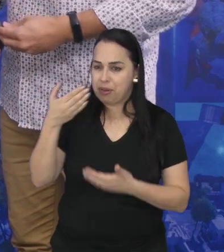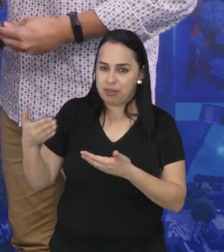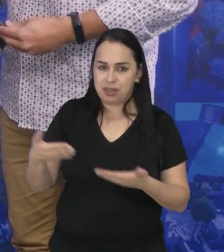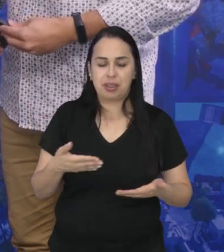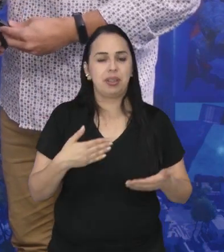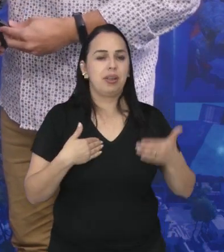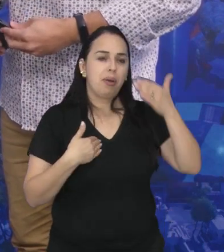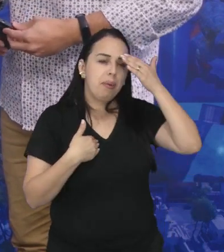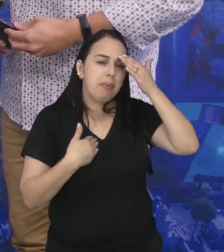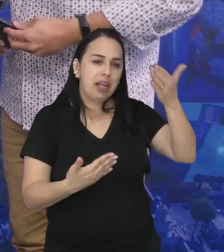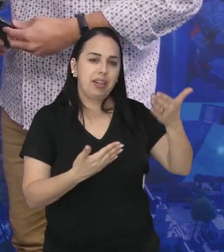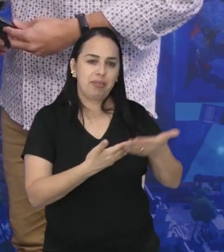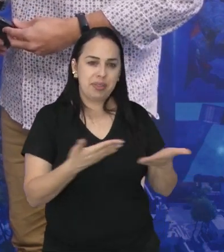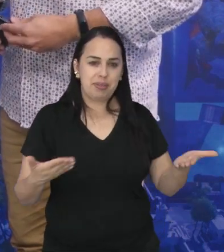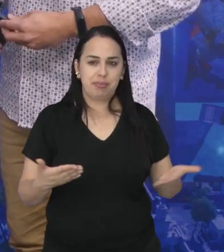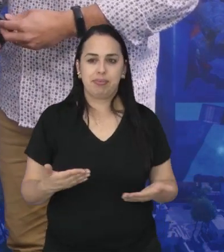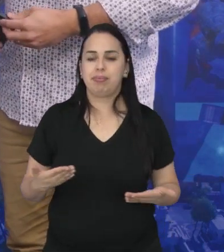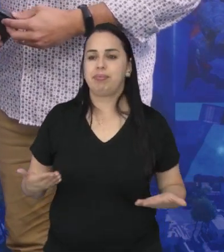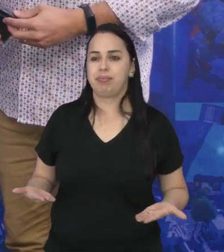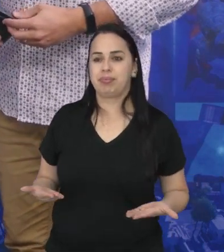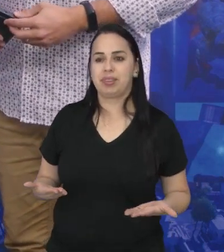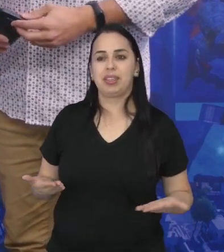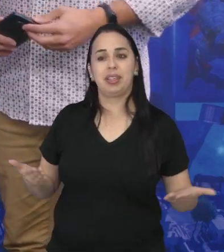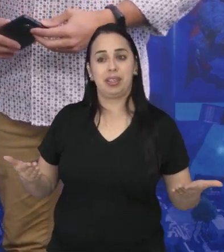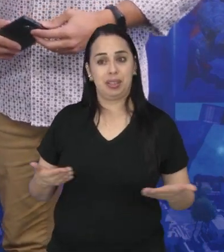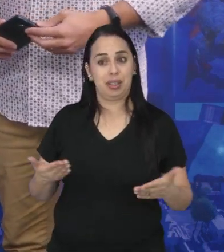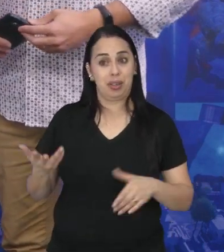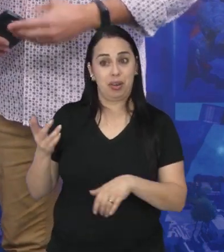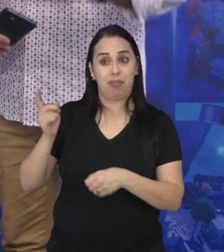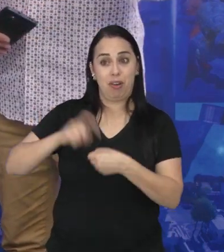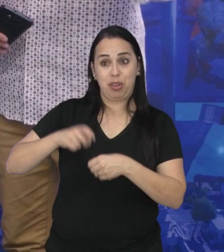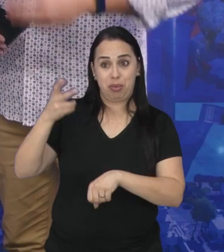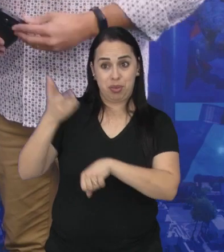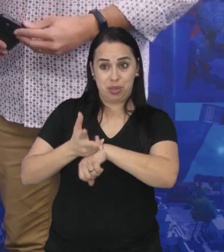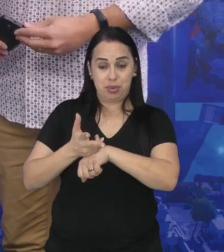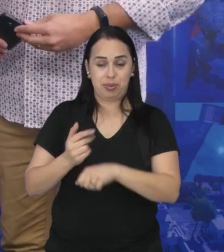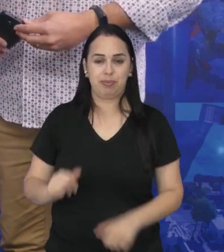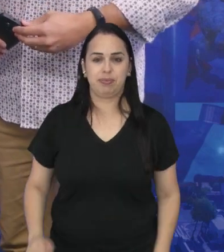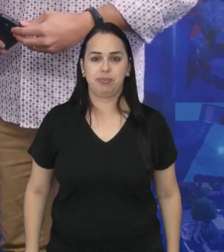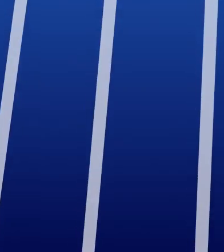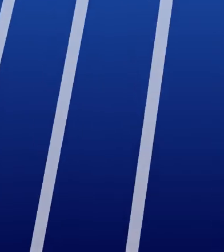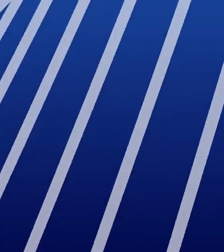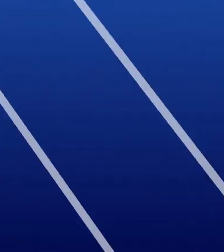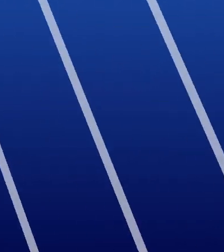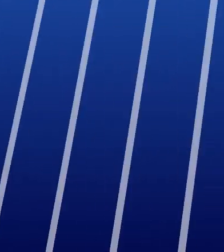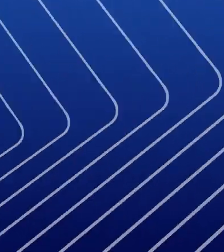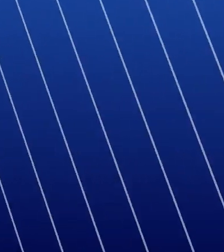muito bem-vinda aqui. Obrigada a vocês. É isso aí, pessoal. Voltamos ao estúdio.